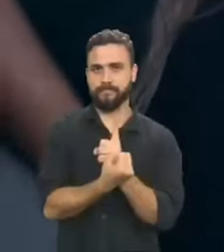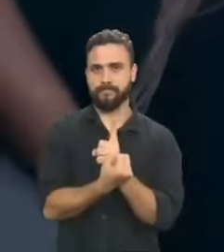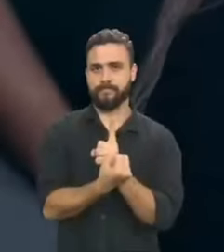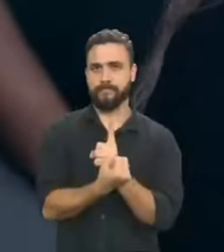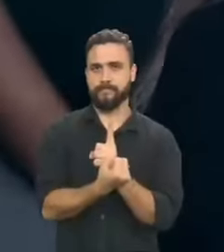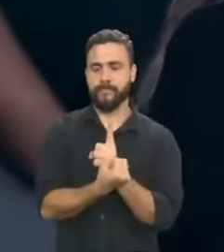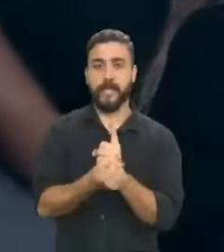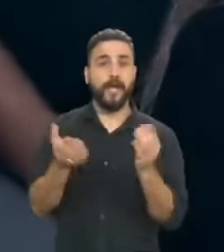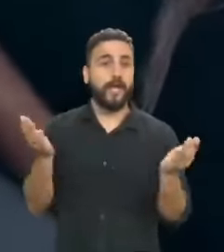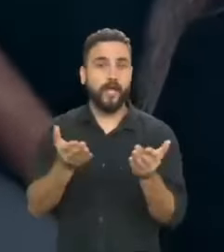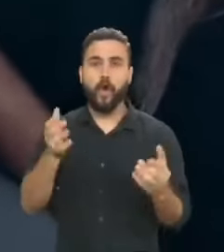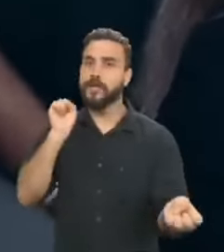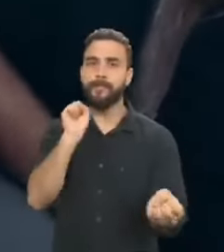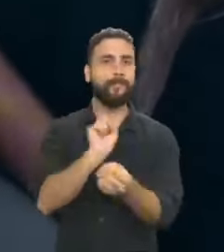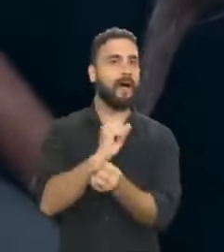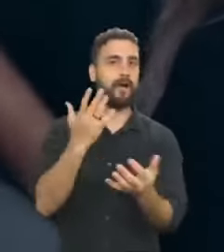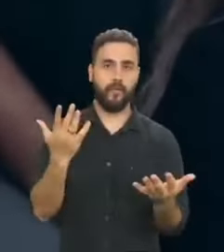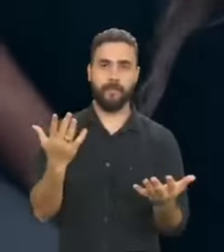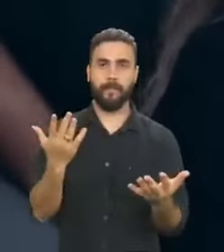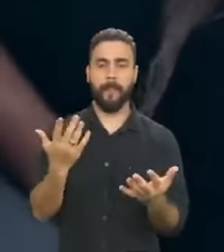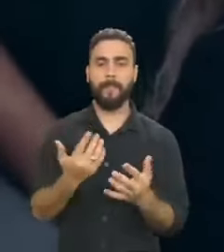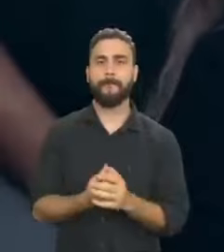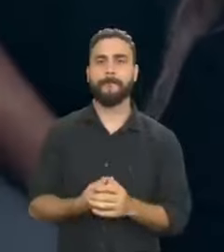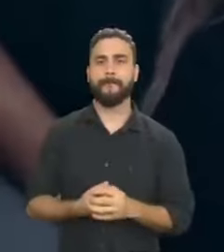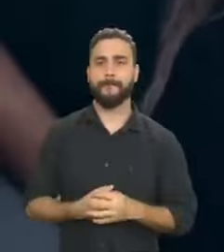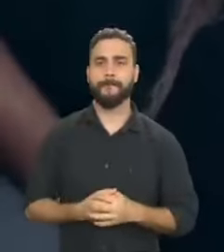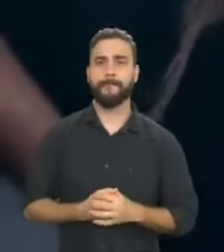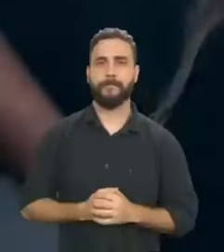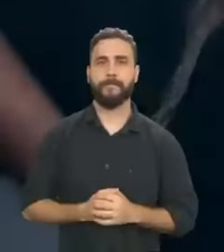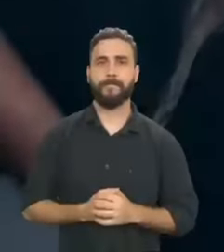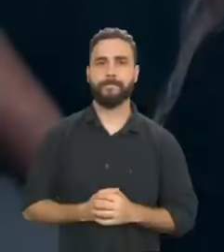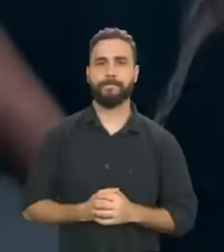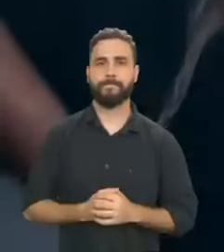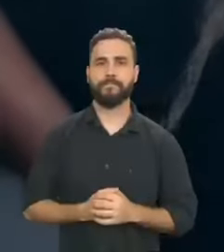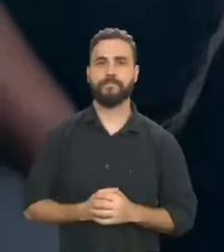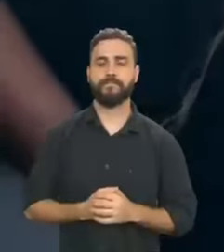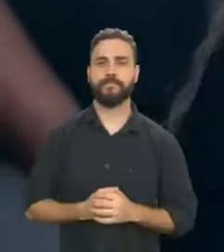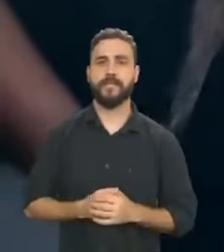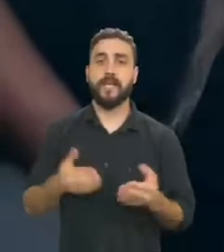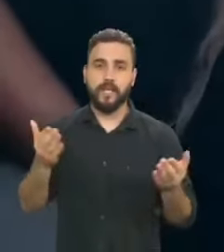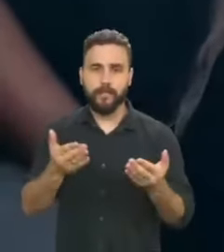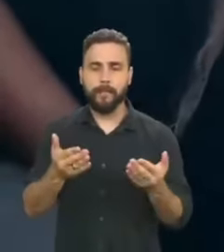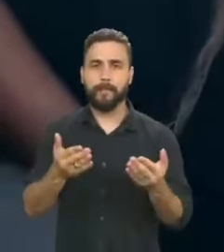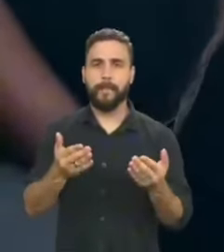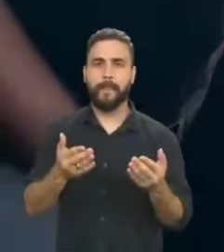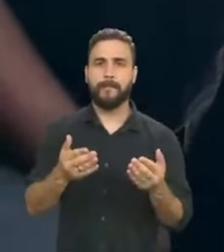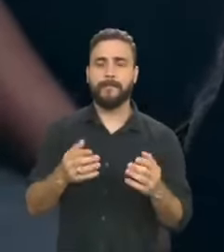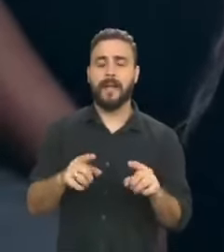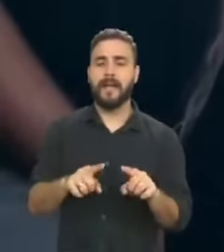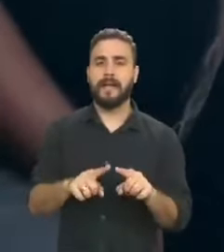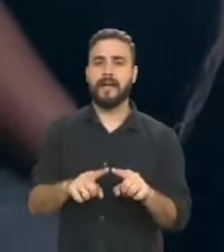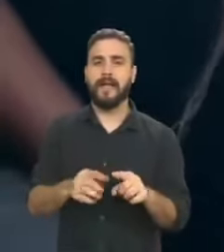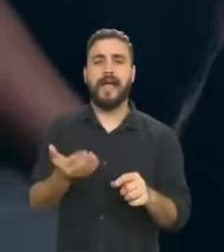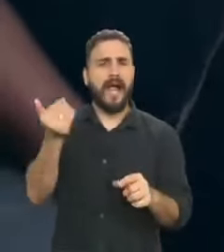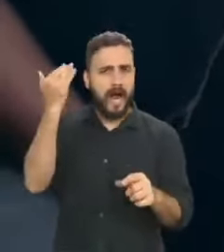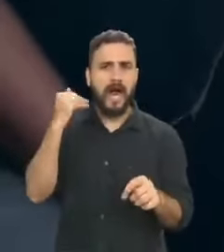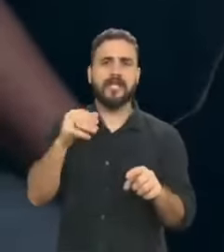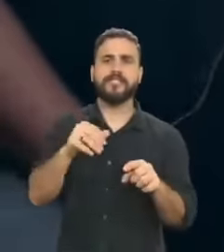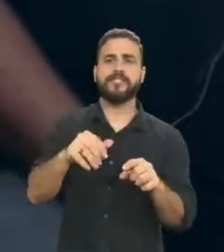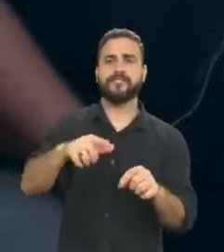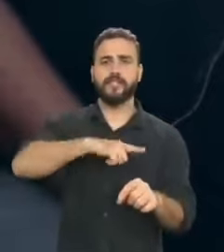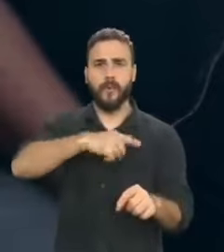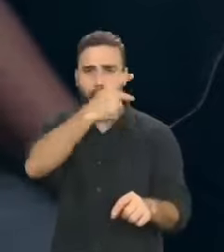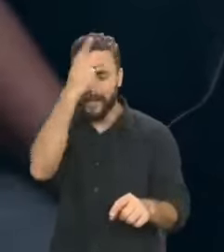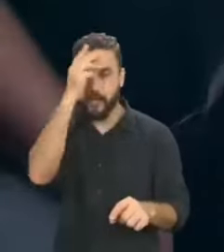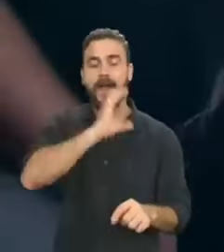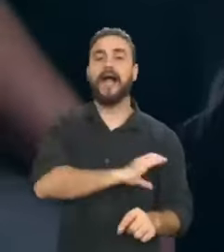maiores missões mundiais, a sede assistente social, são do mundo católico, mas eles não falam mais e não pregam mais o evangelho. E o